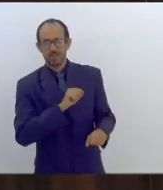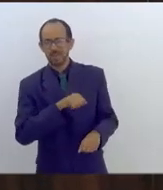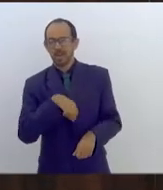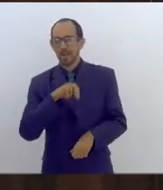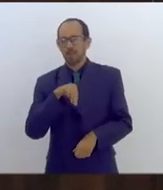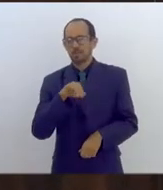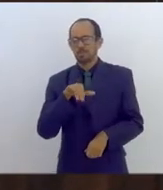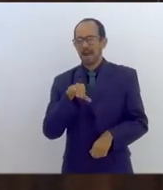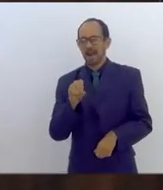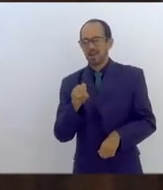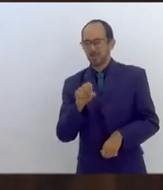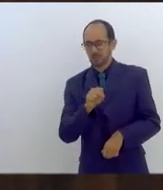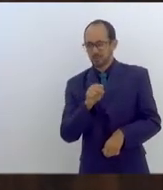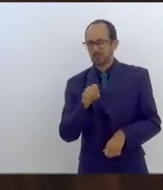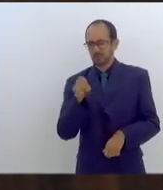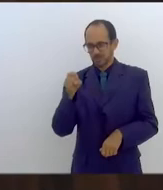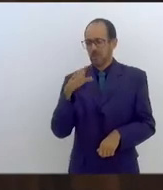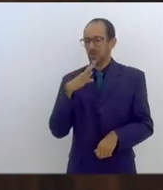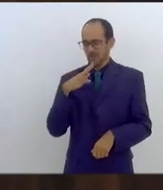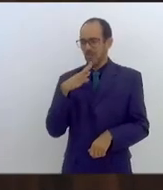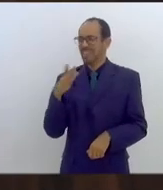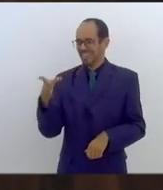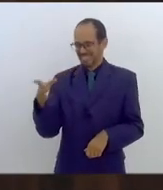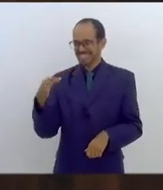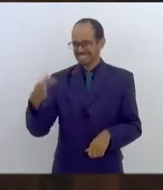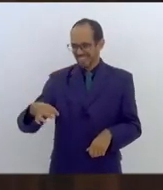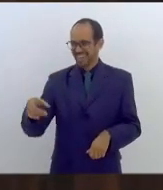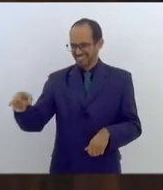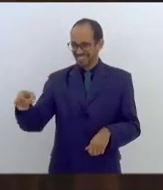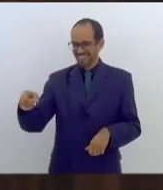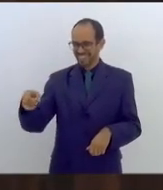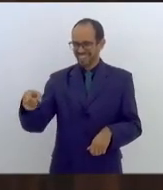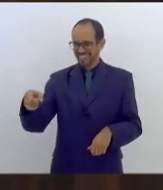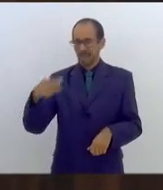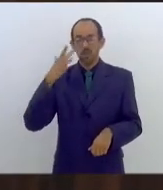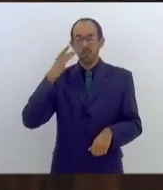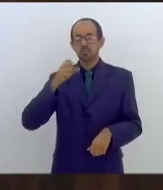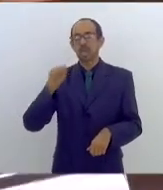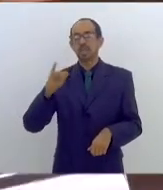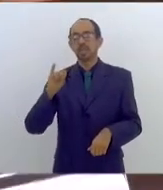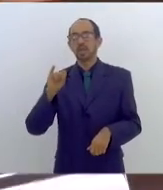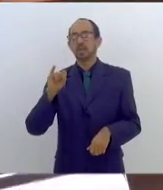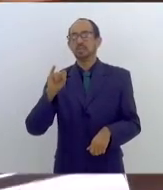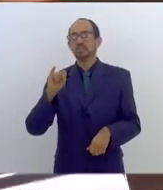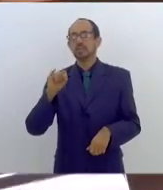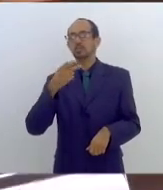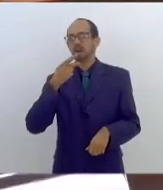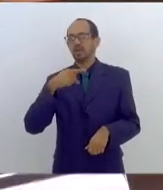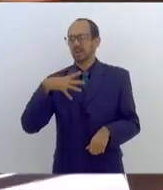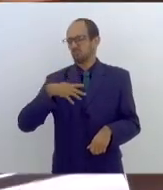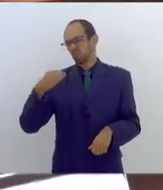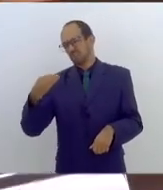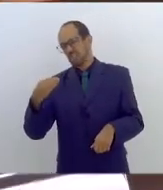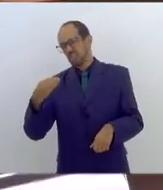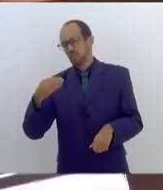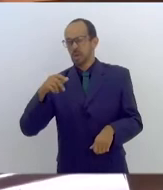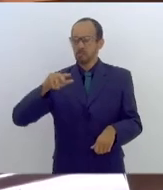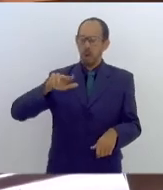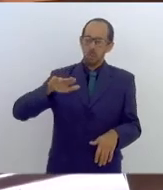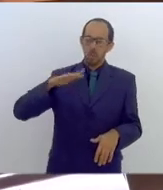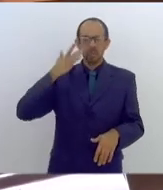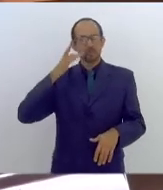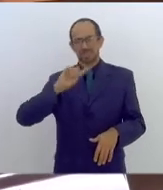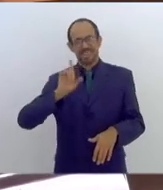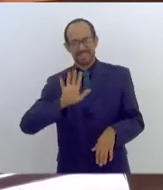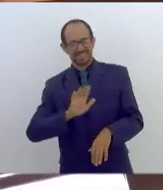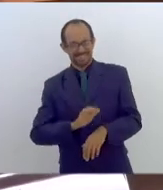de Marcos Roller né que o Senhor conhece muito bem né Eu não sei como classificar mas eu acho que seria um filho mais velho ou um irmão não sei muito bem